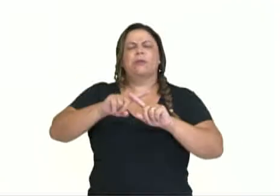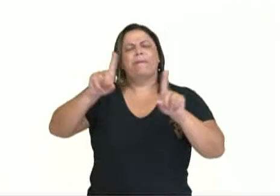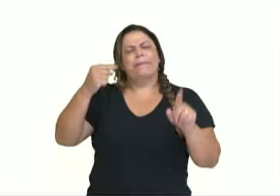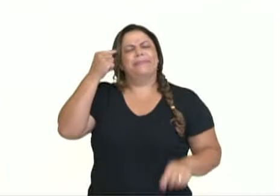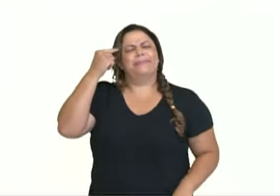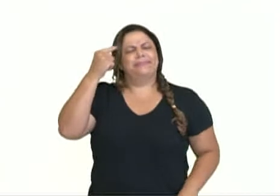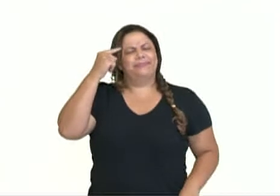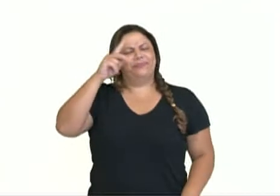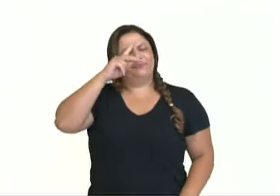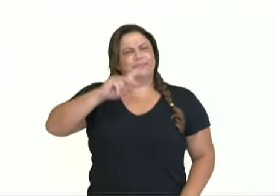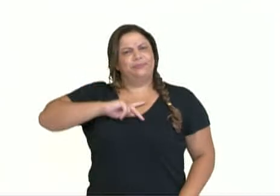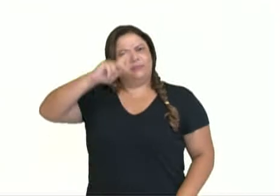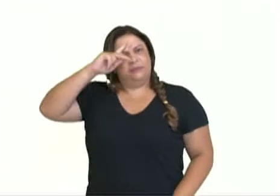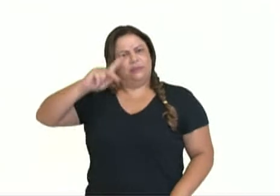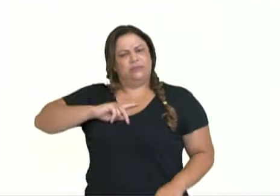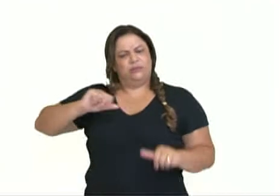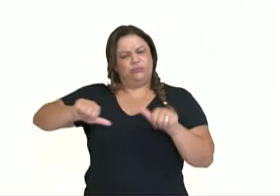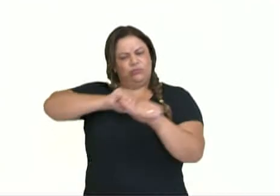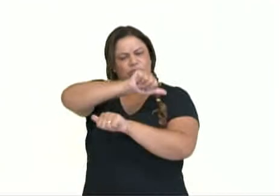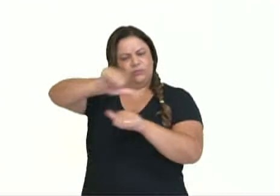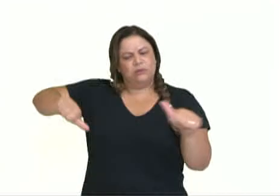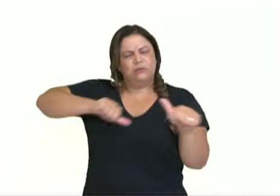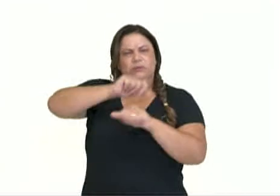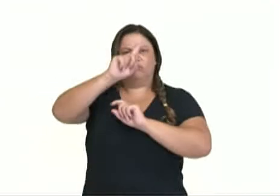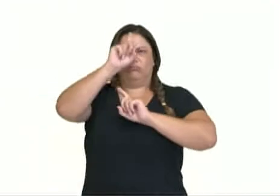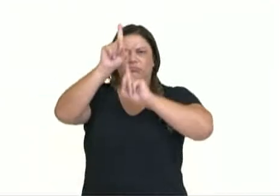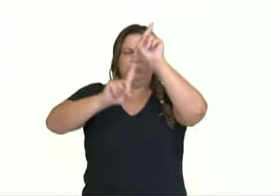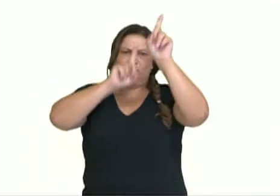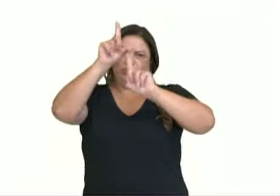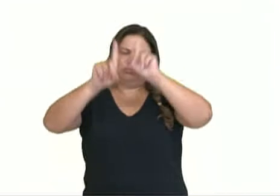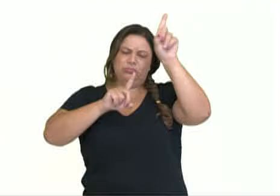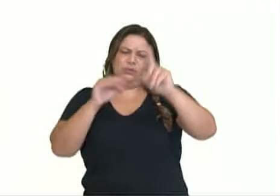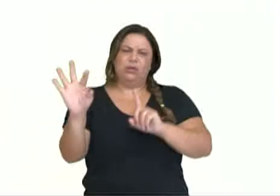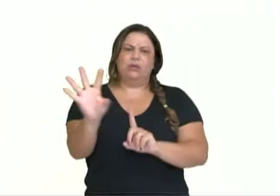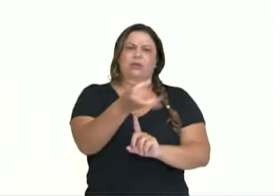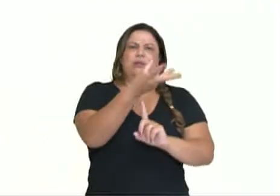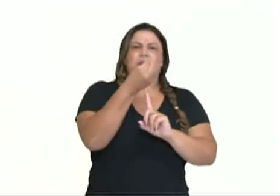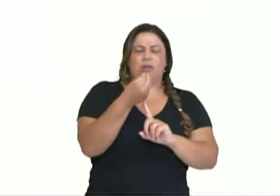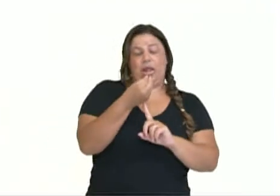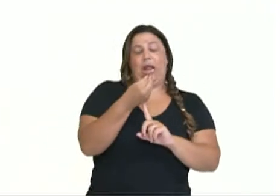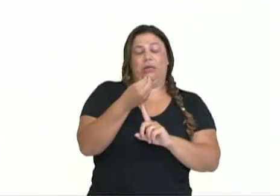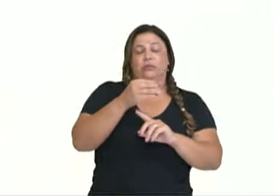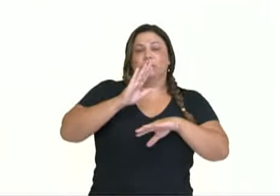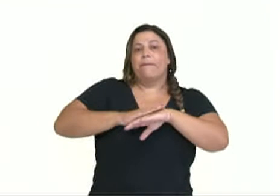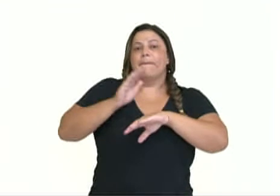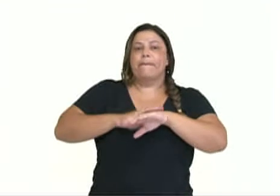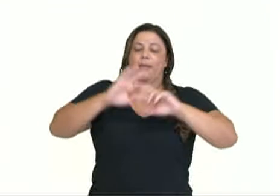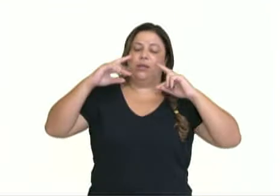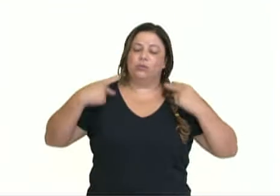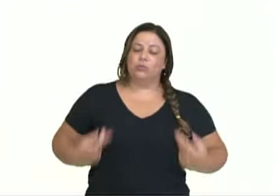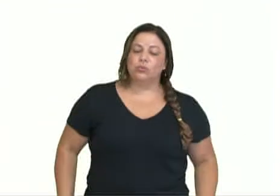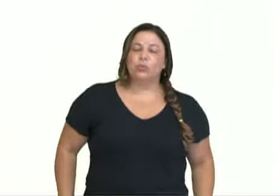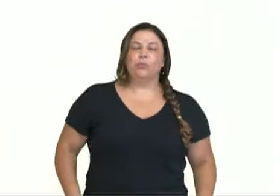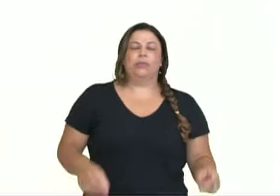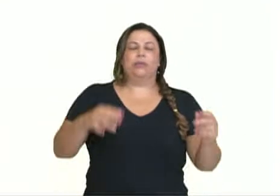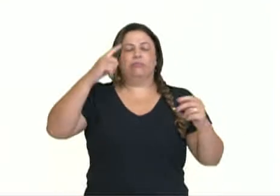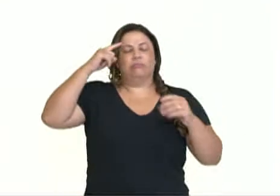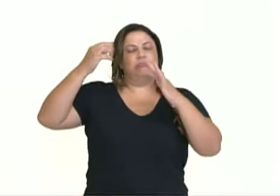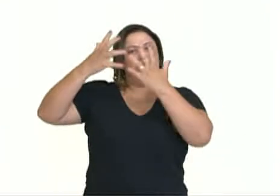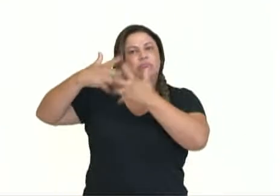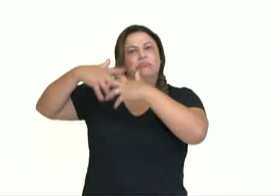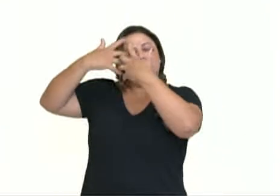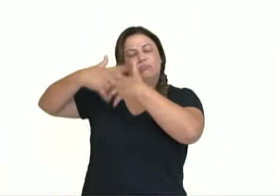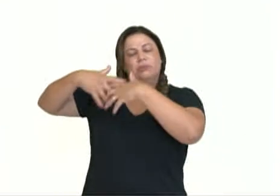neles mesmos, buscando transformar, criar uma arte mais humanizada, mais racional,